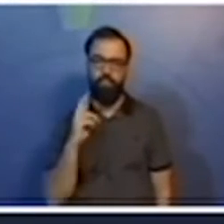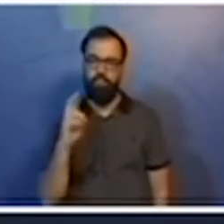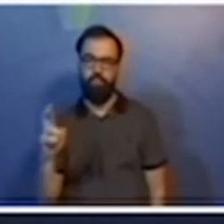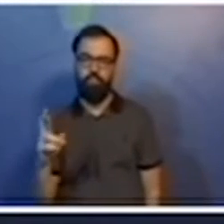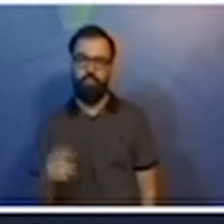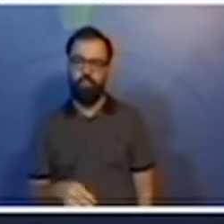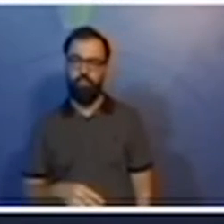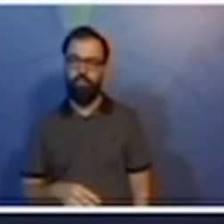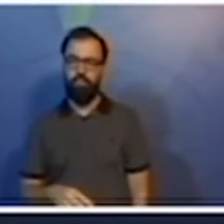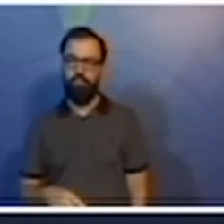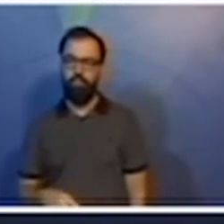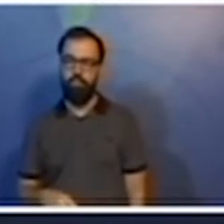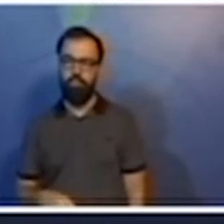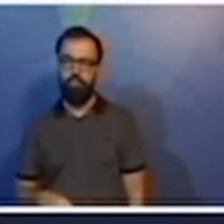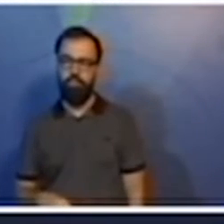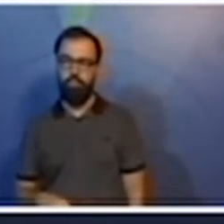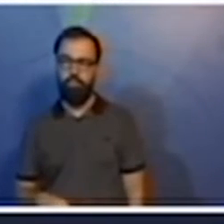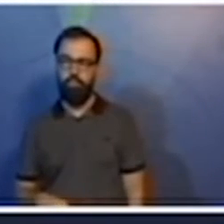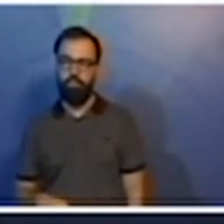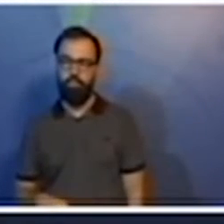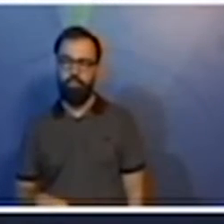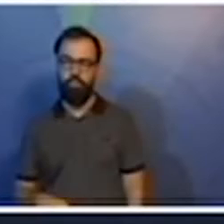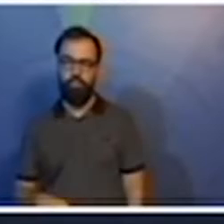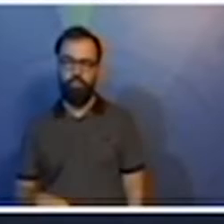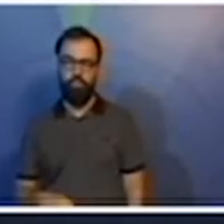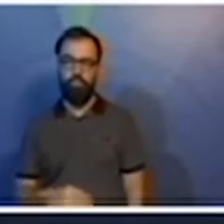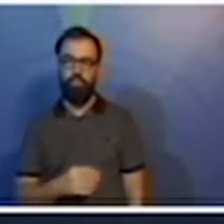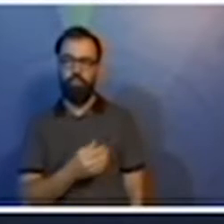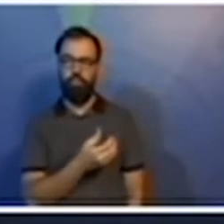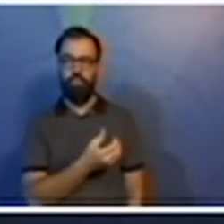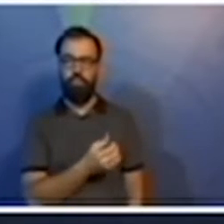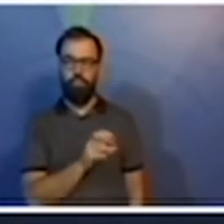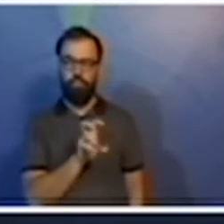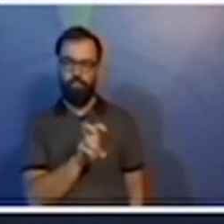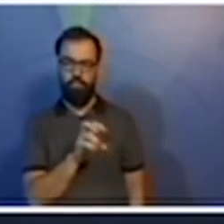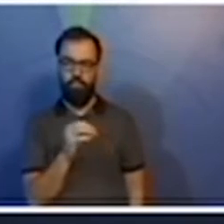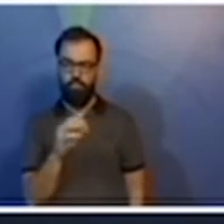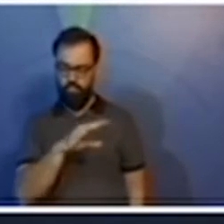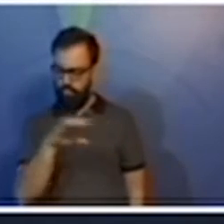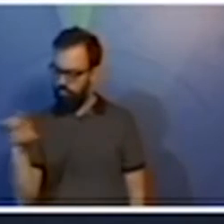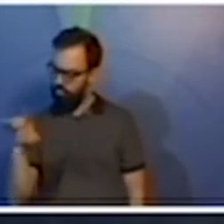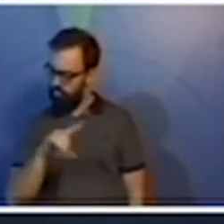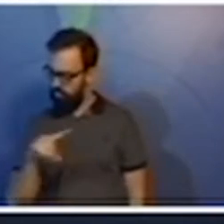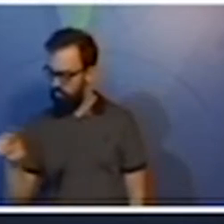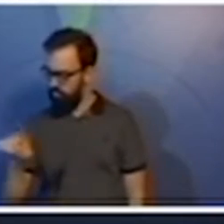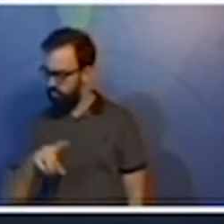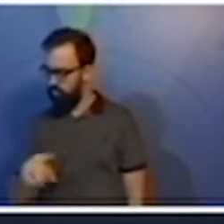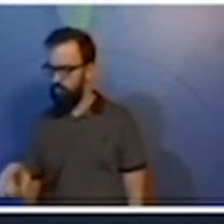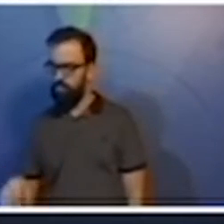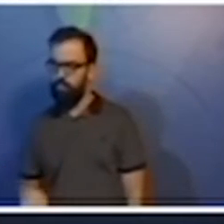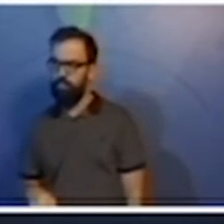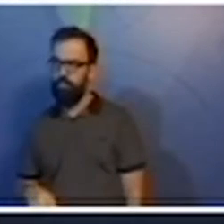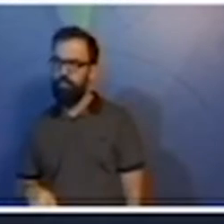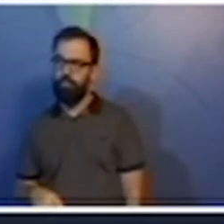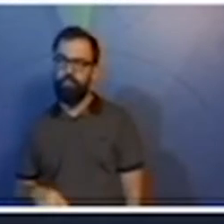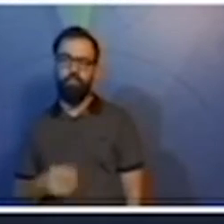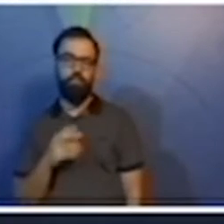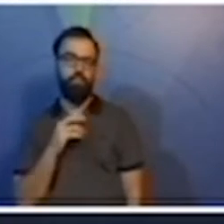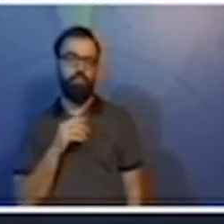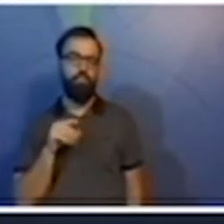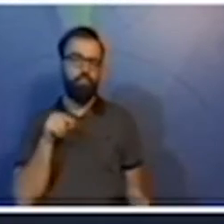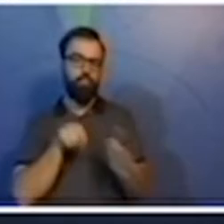que dar 140. Deu 250. E assim por diante, ok? Pergunto